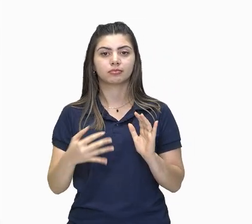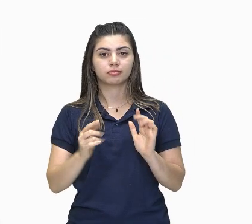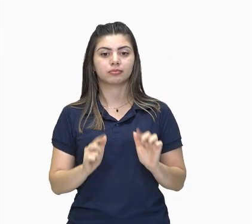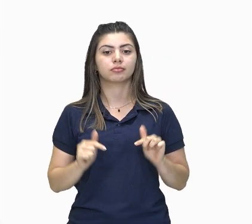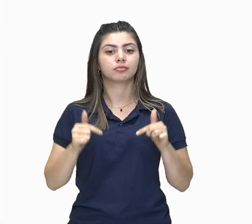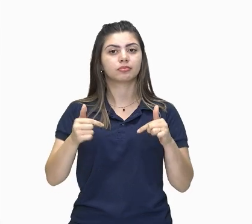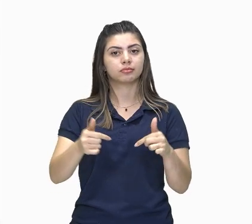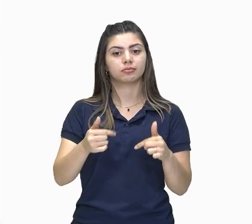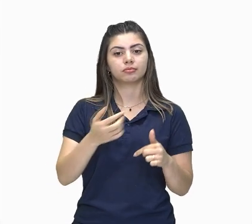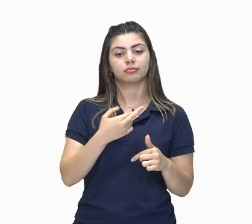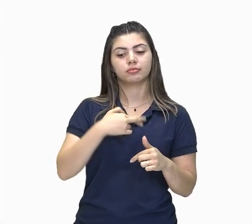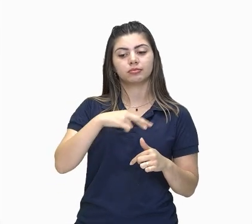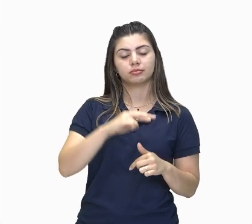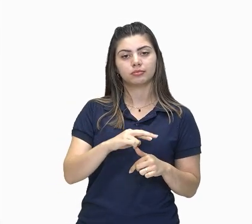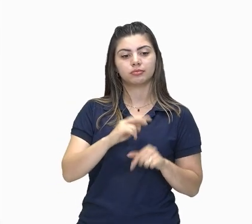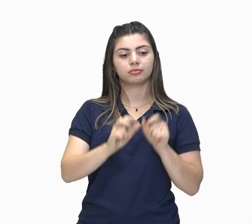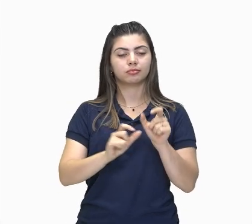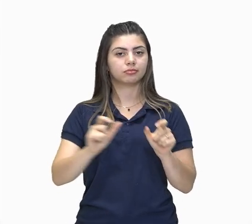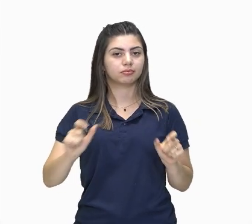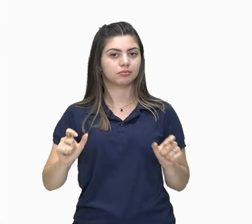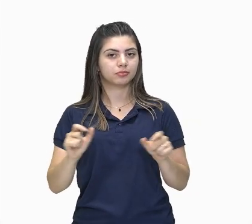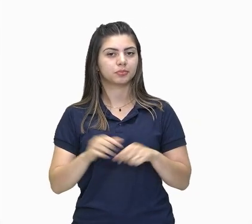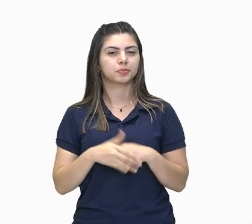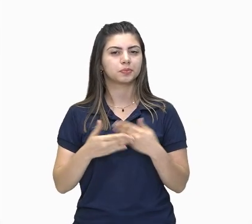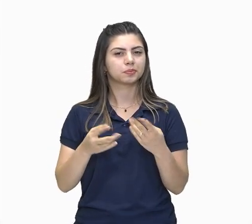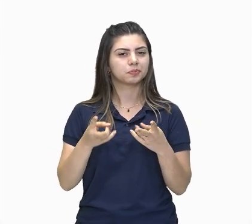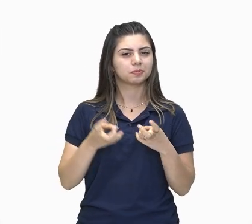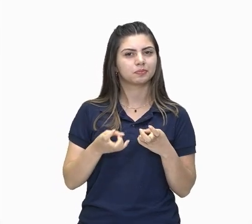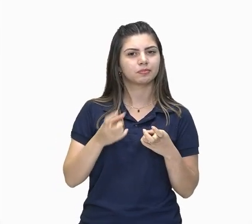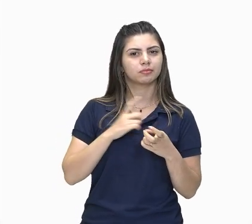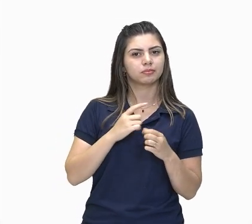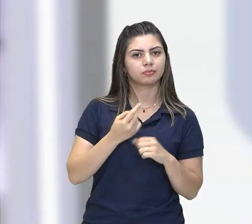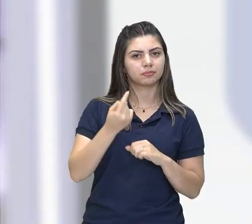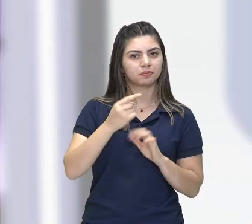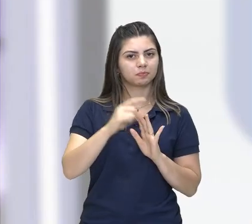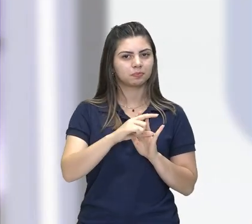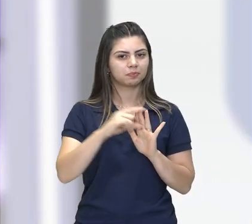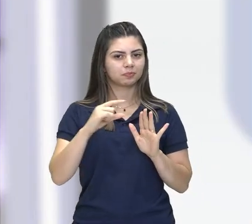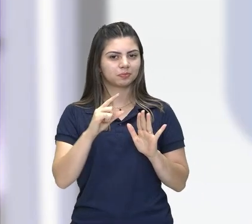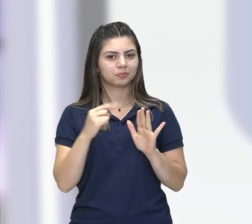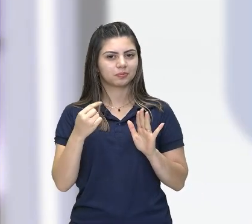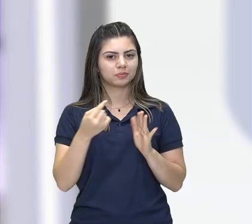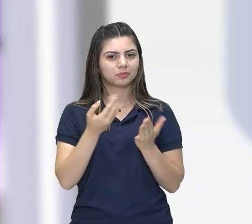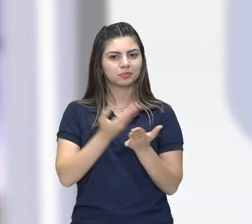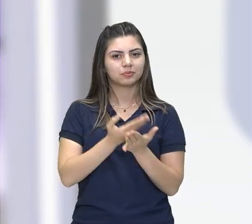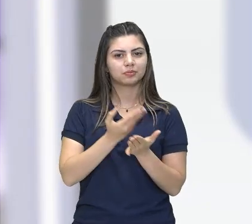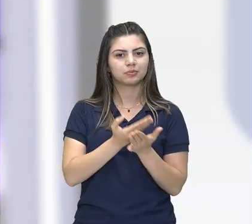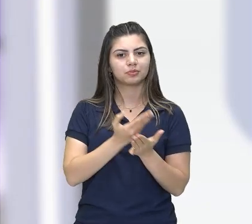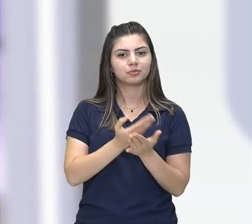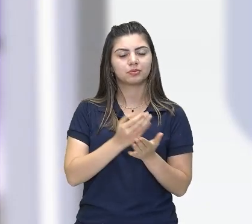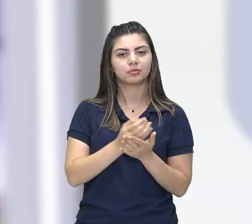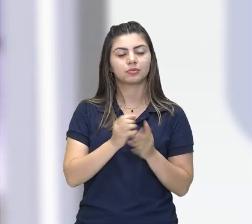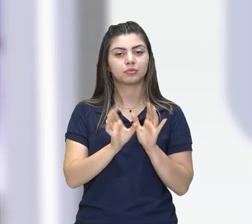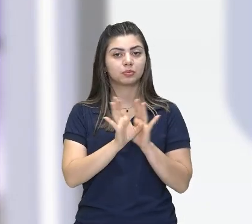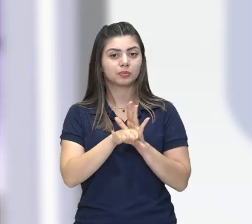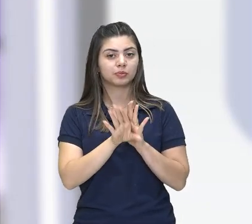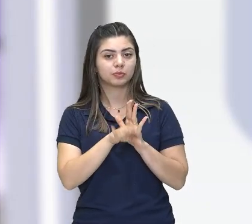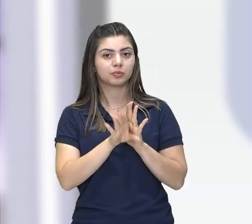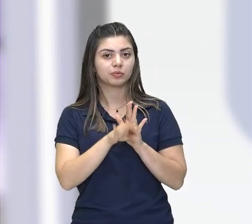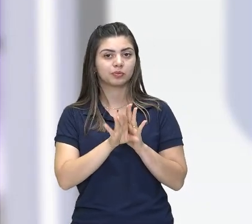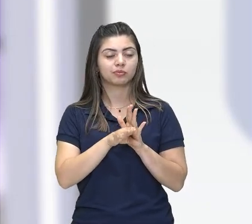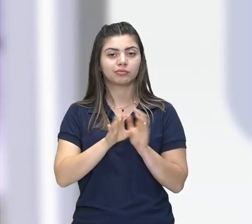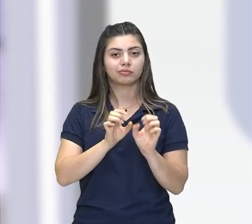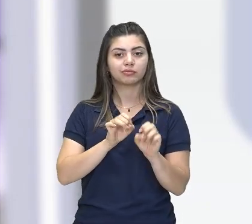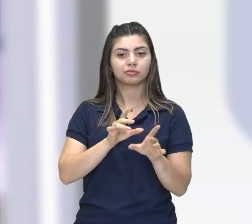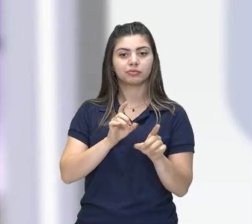como ela é importante. Se no parágrafo anterior nós vimos a definição de